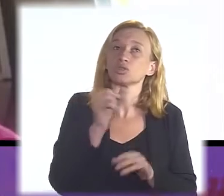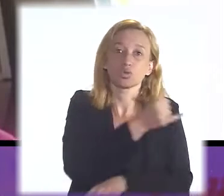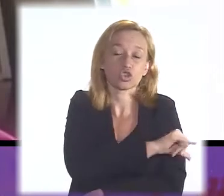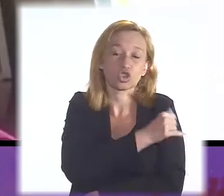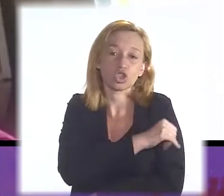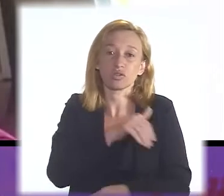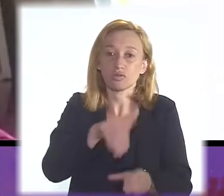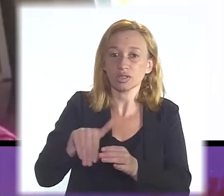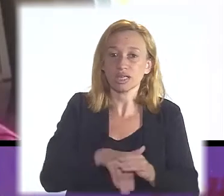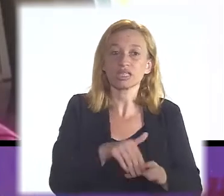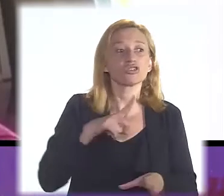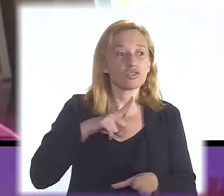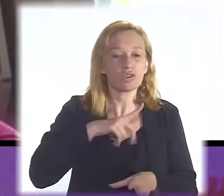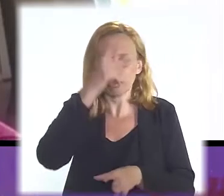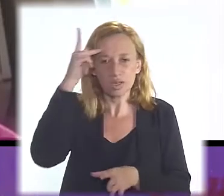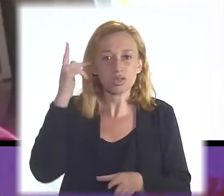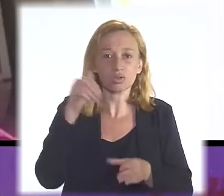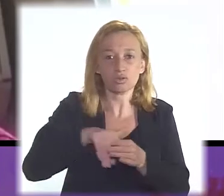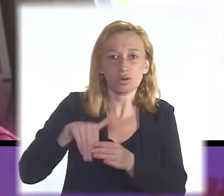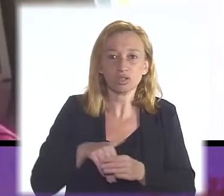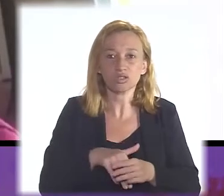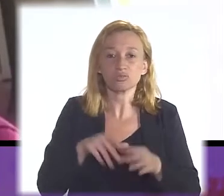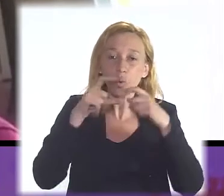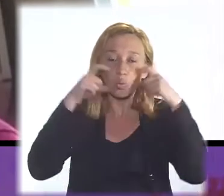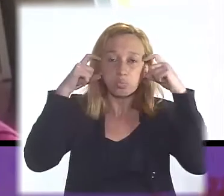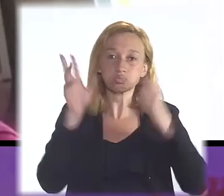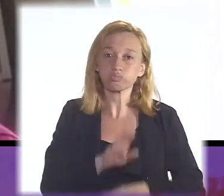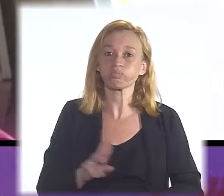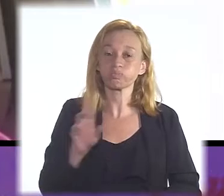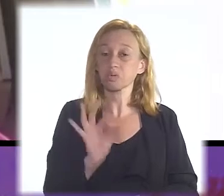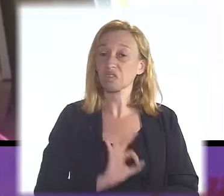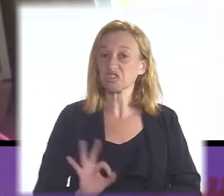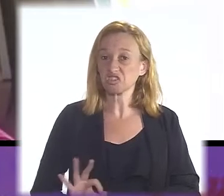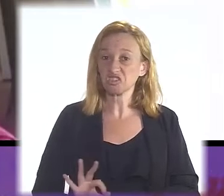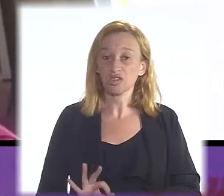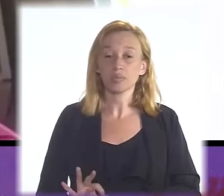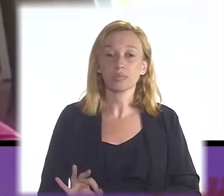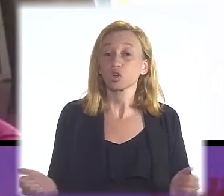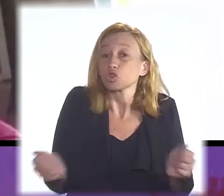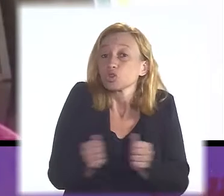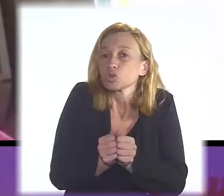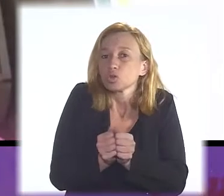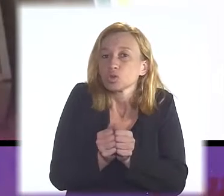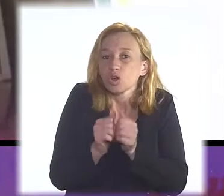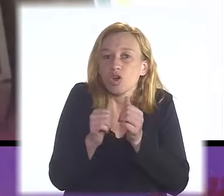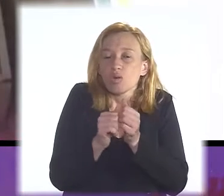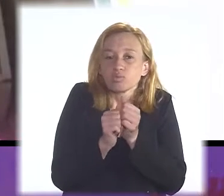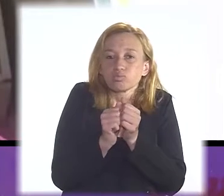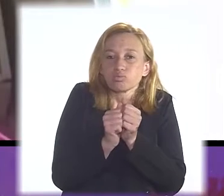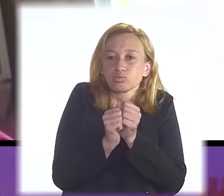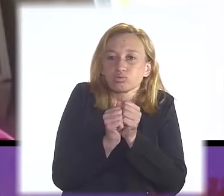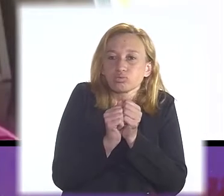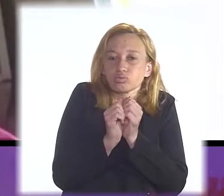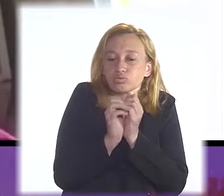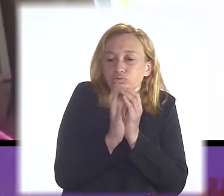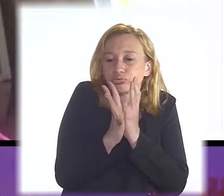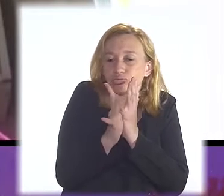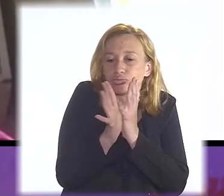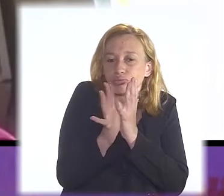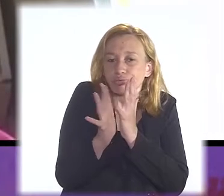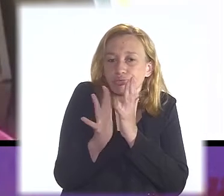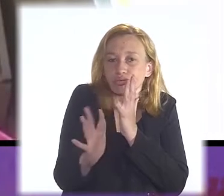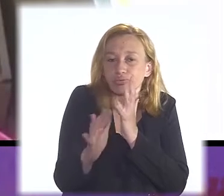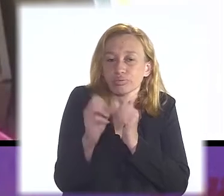tivemos pessoas votando sem usar máscara, pessoas votando tudo junto e misturado, o que é um